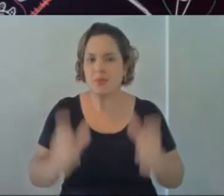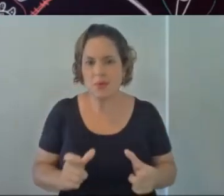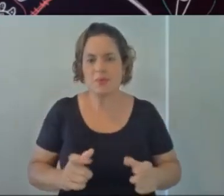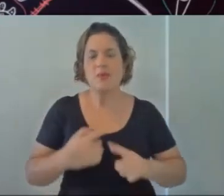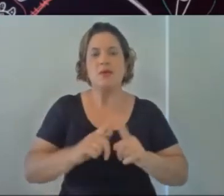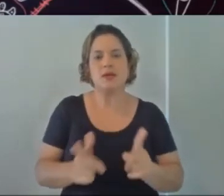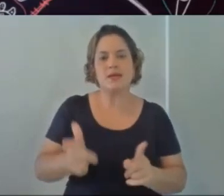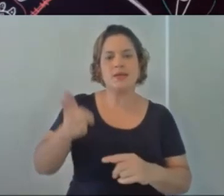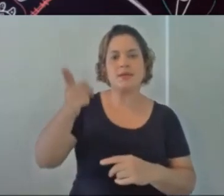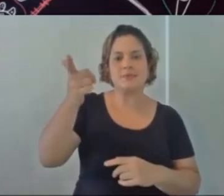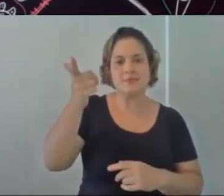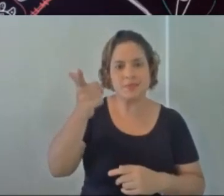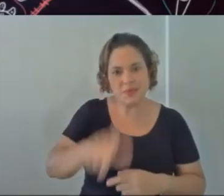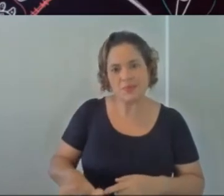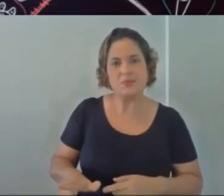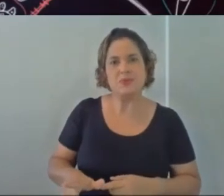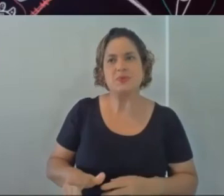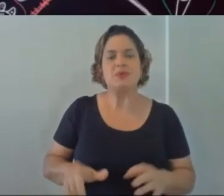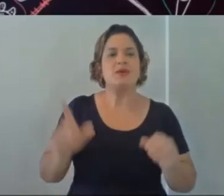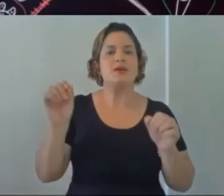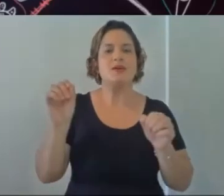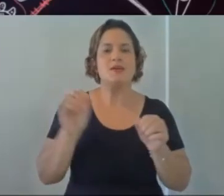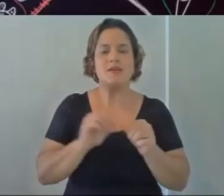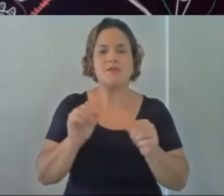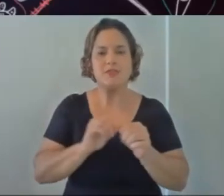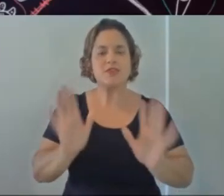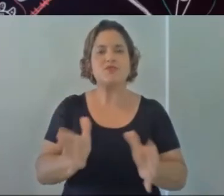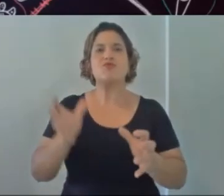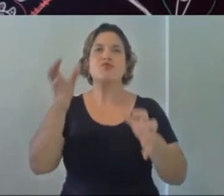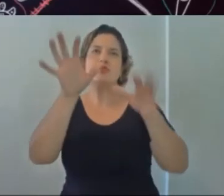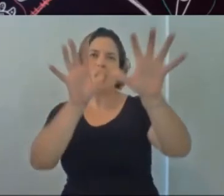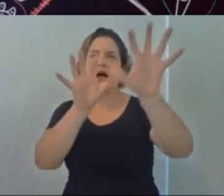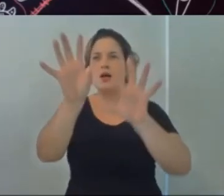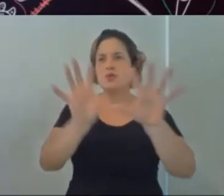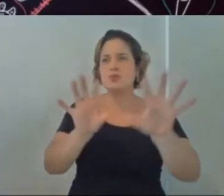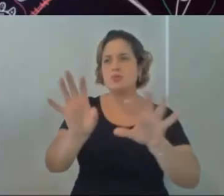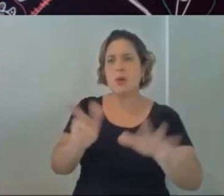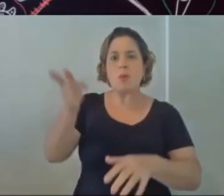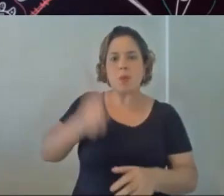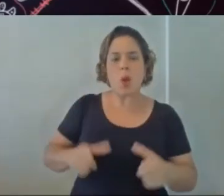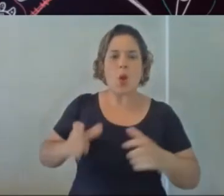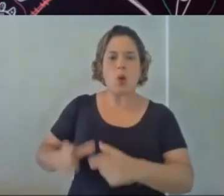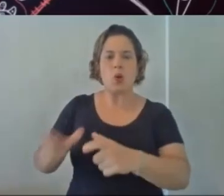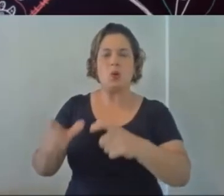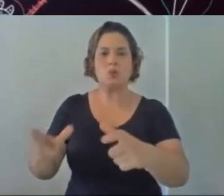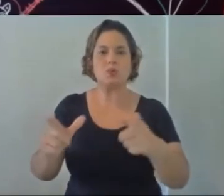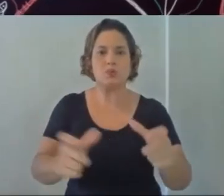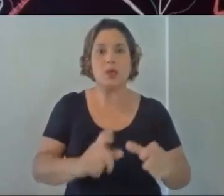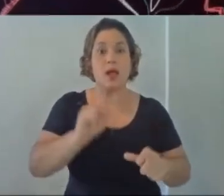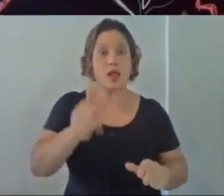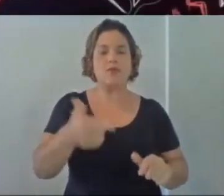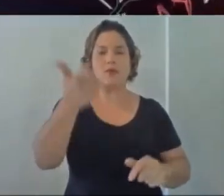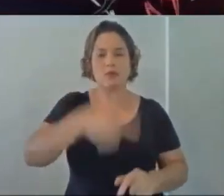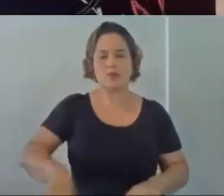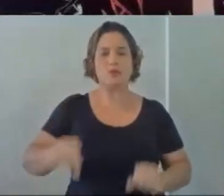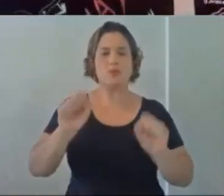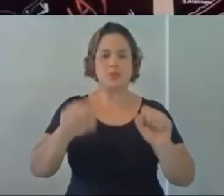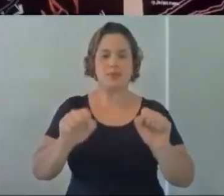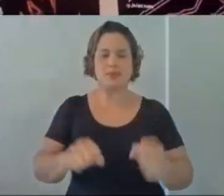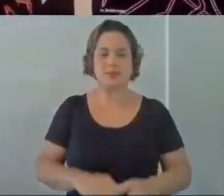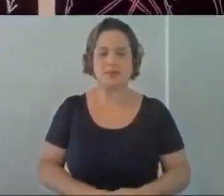segue com redimensionamento da sua montagem para outros lugares, né? uma exposição que vai ter continuidade.